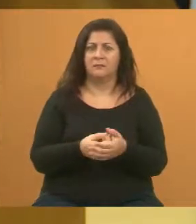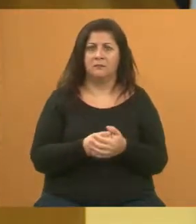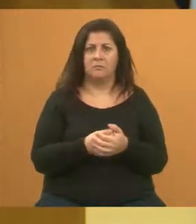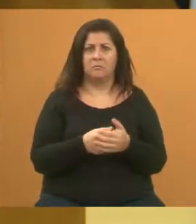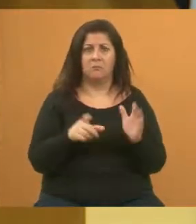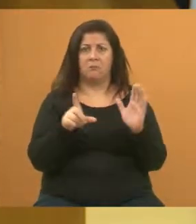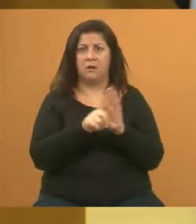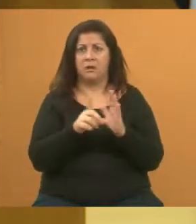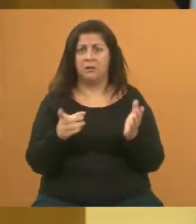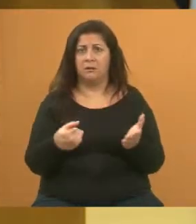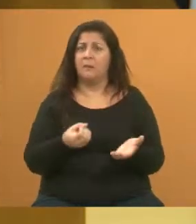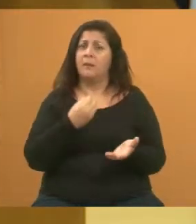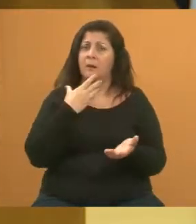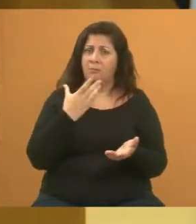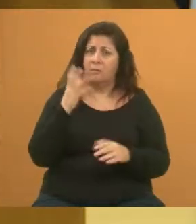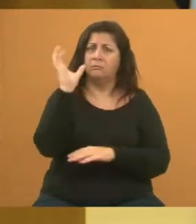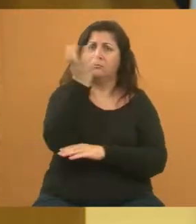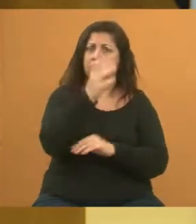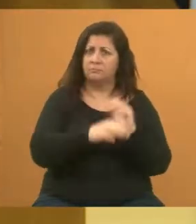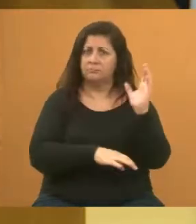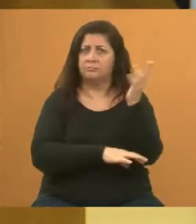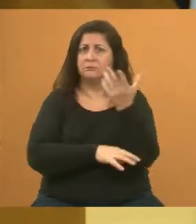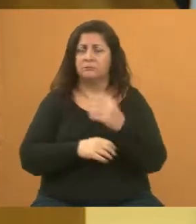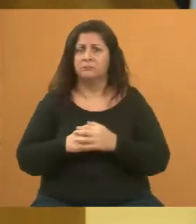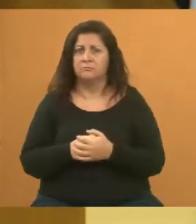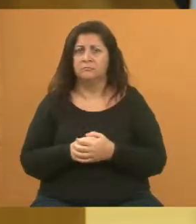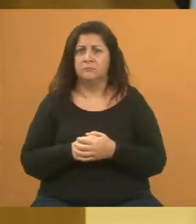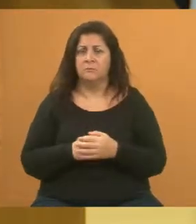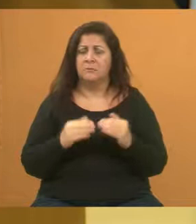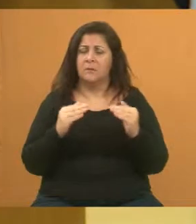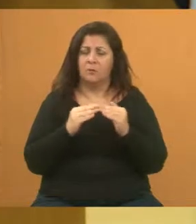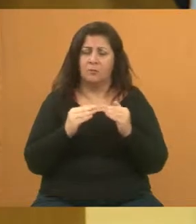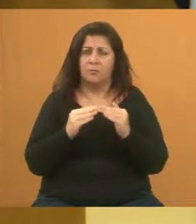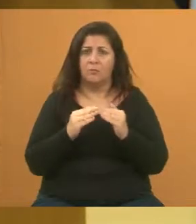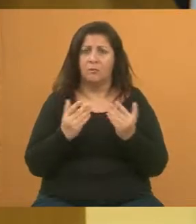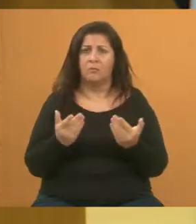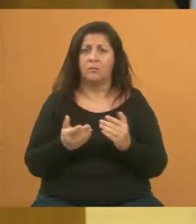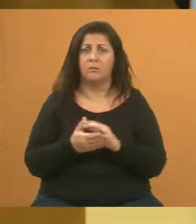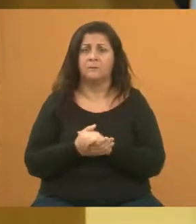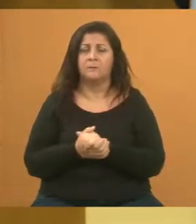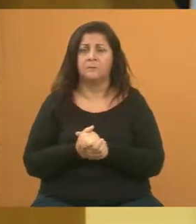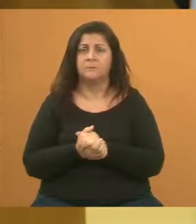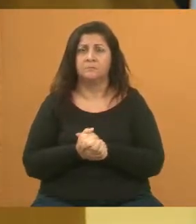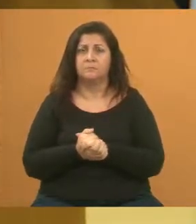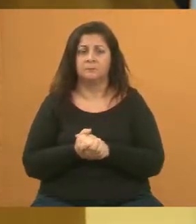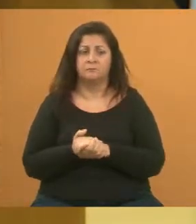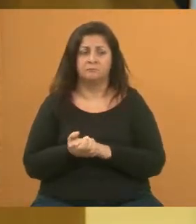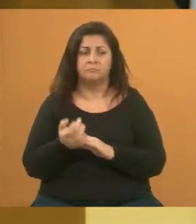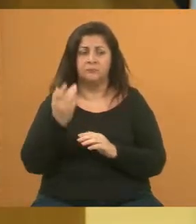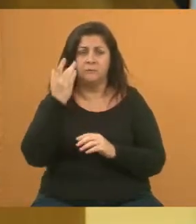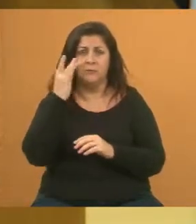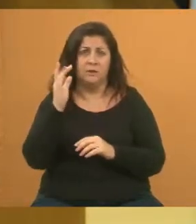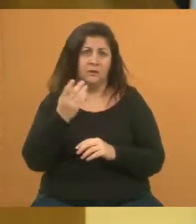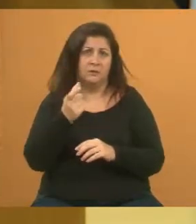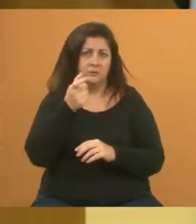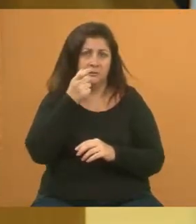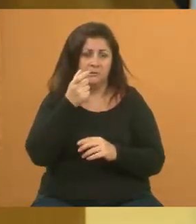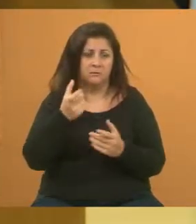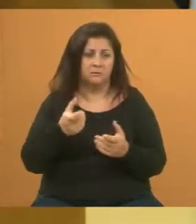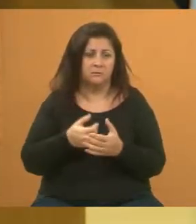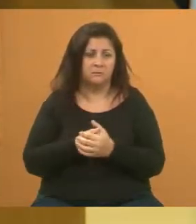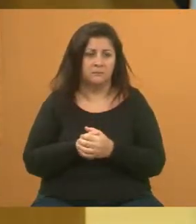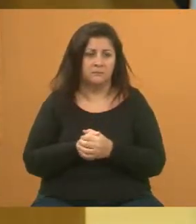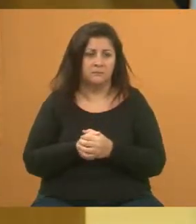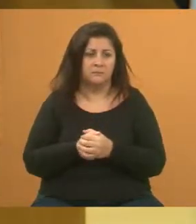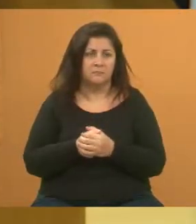né, beneficiar todo o meio ambiente, estou de pleno acordo e preserva a vida também, Sônia. Eu não sei se você ouviu falando aqui, você estava numa conversa, talvez